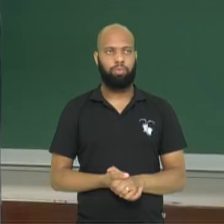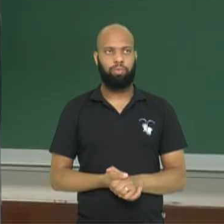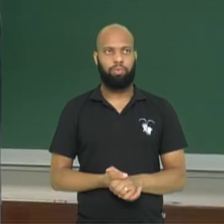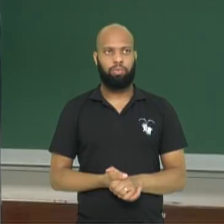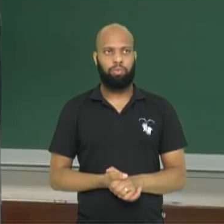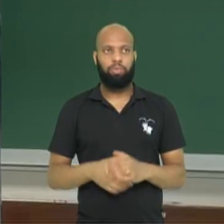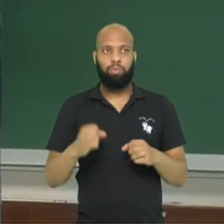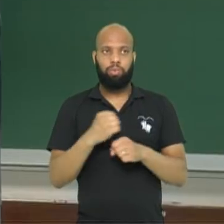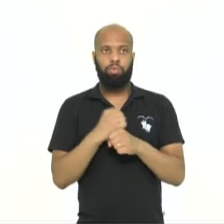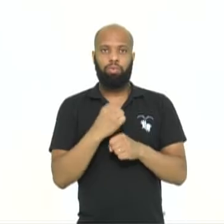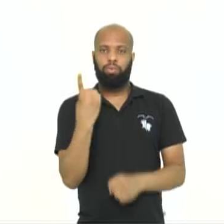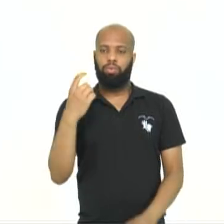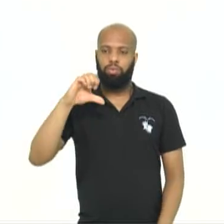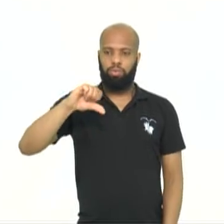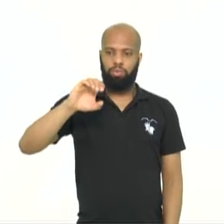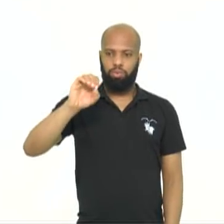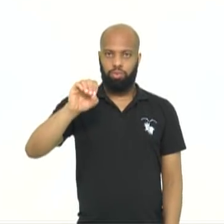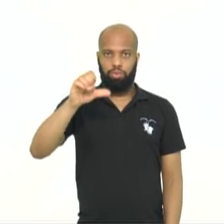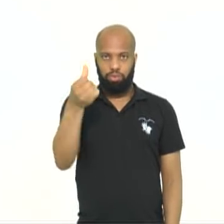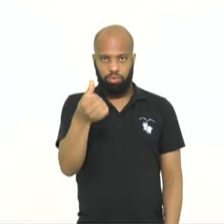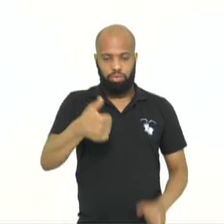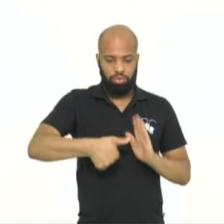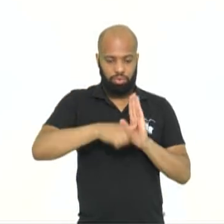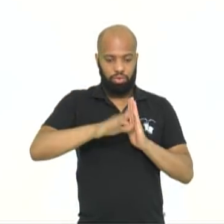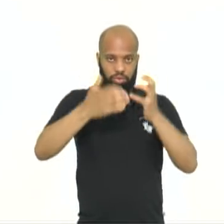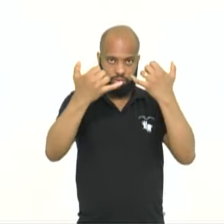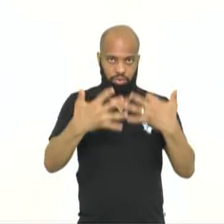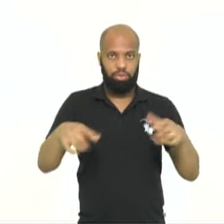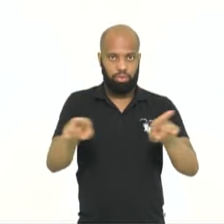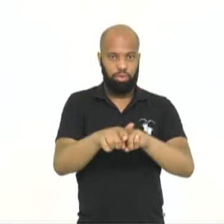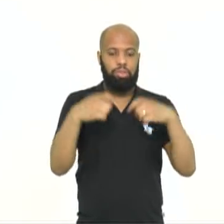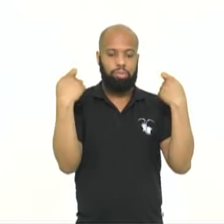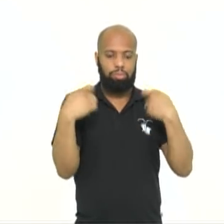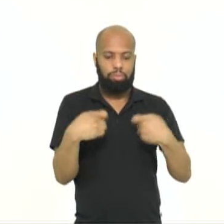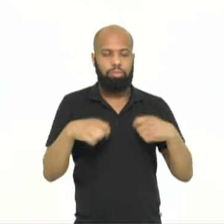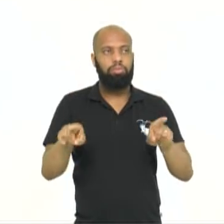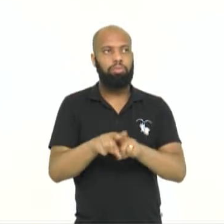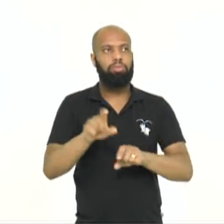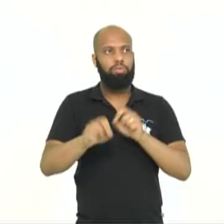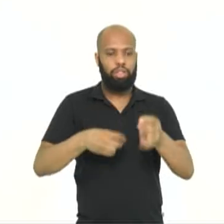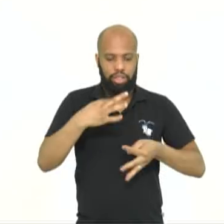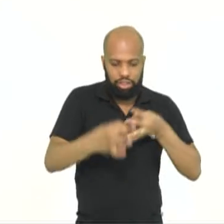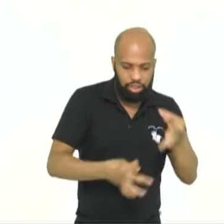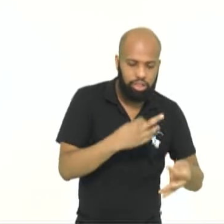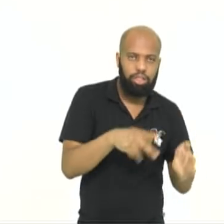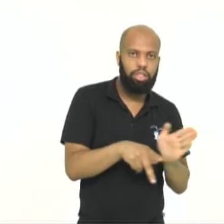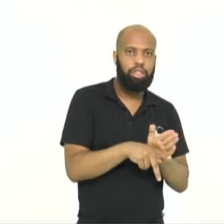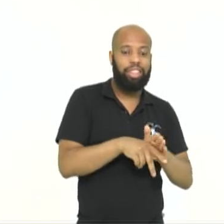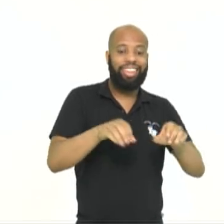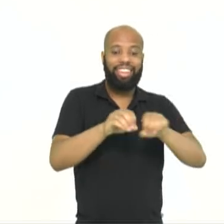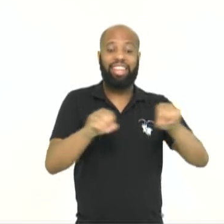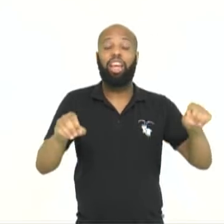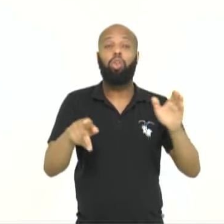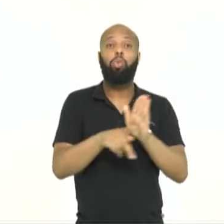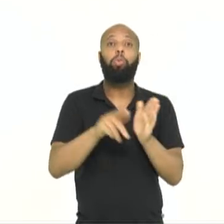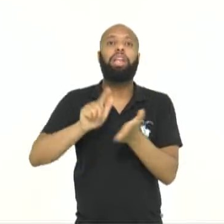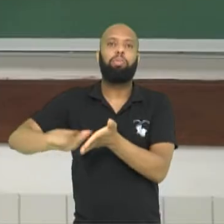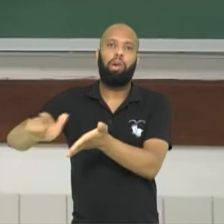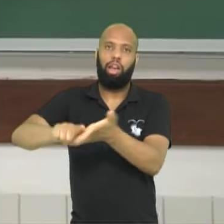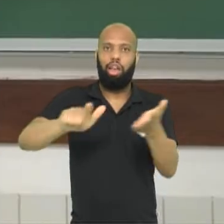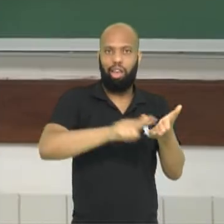Aí em 1906, né, que eu havia comentado com vocês, a necessidade também do tratamento do esgoto, não só o abastecimento da